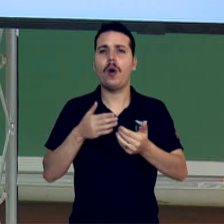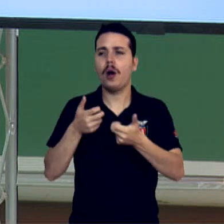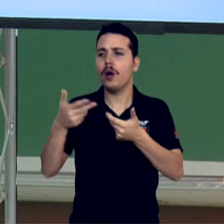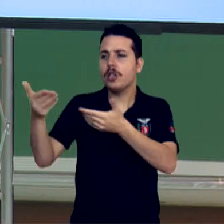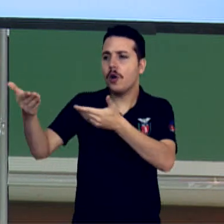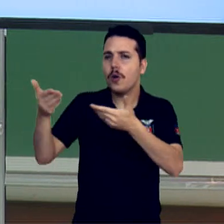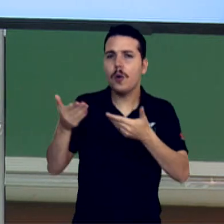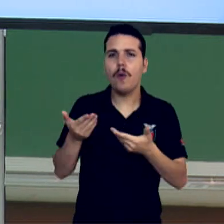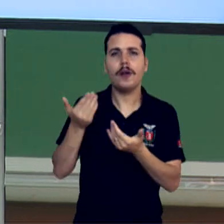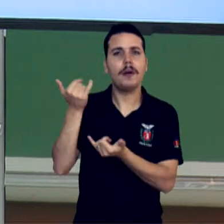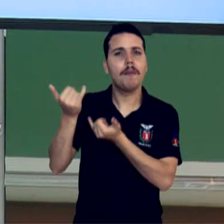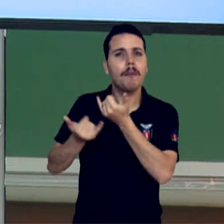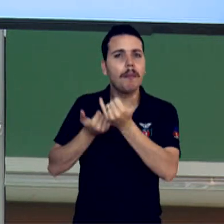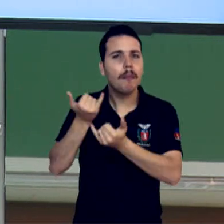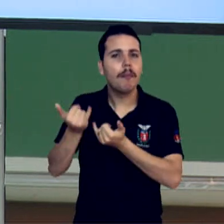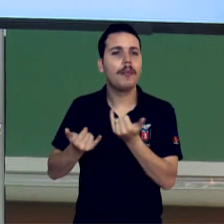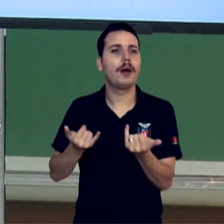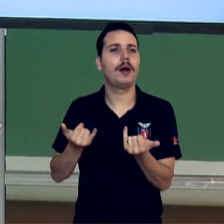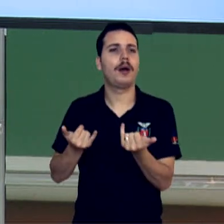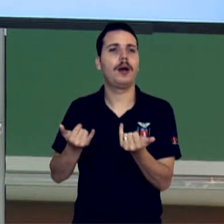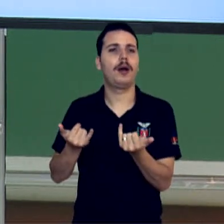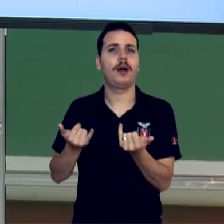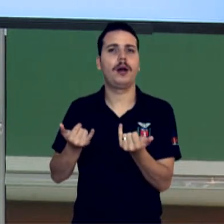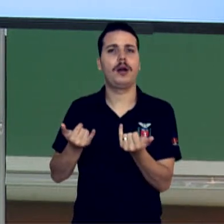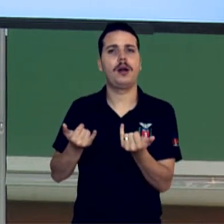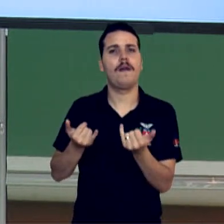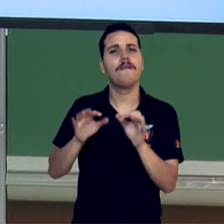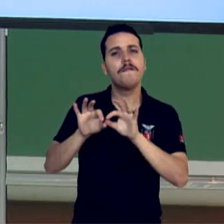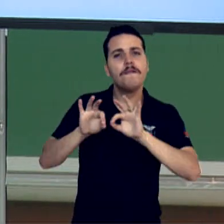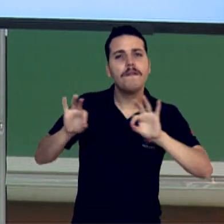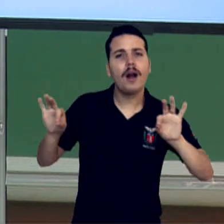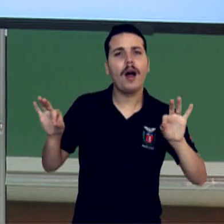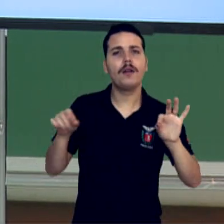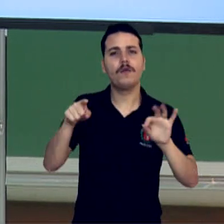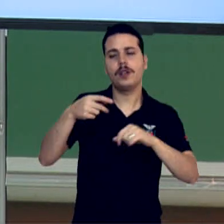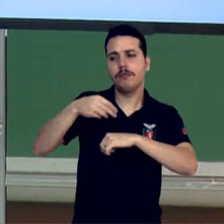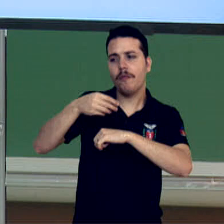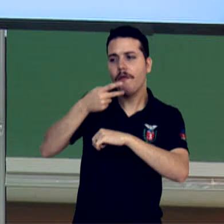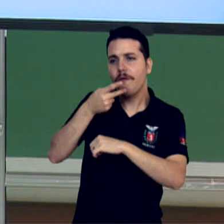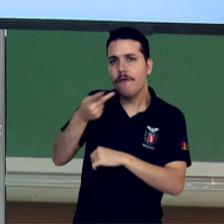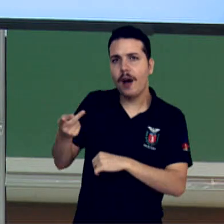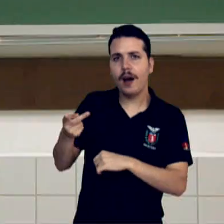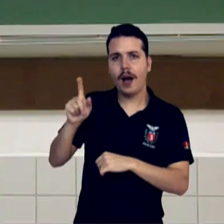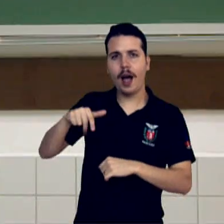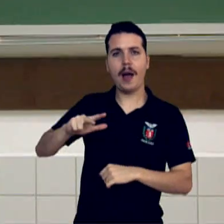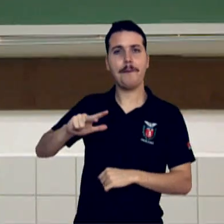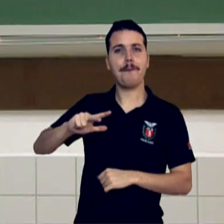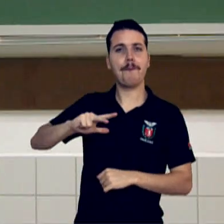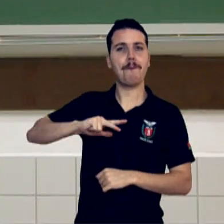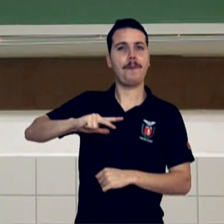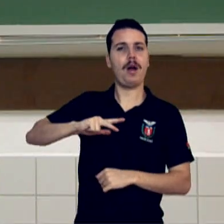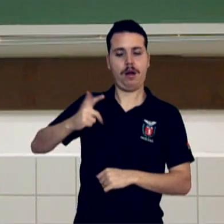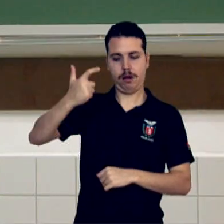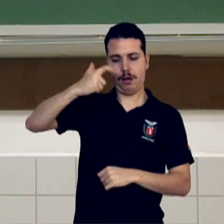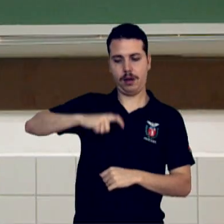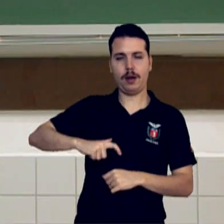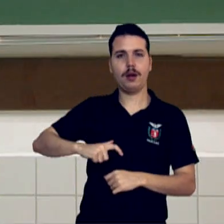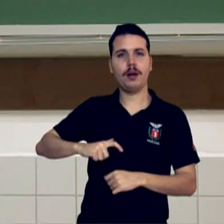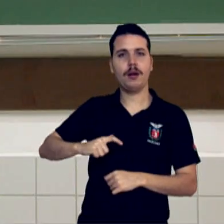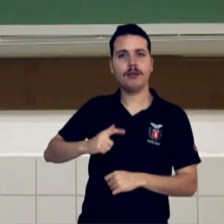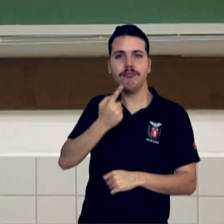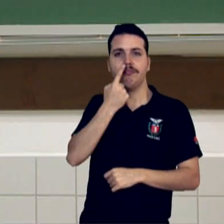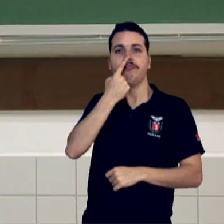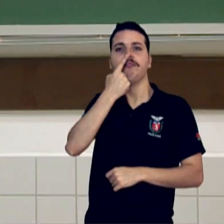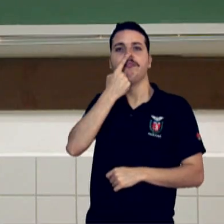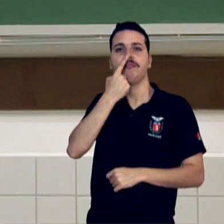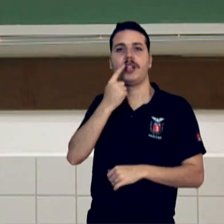de brincadeira, de qualquer frase que você diga que seja mais pessoal, mais informal, pode pôr